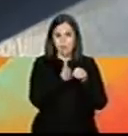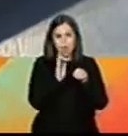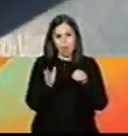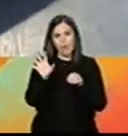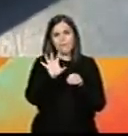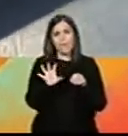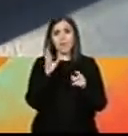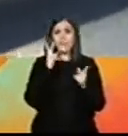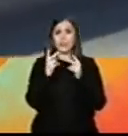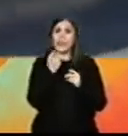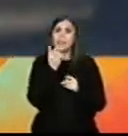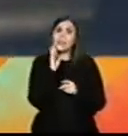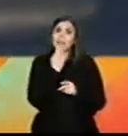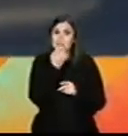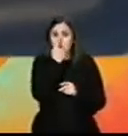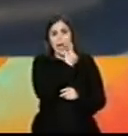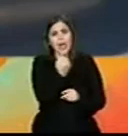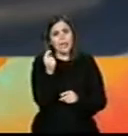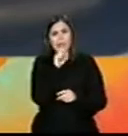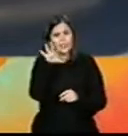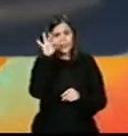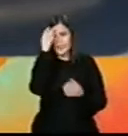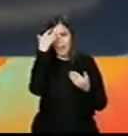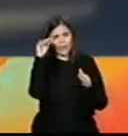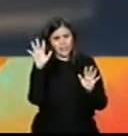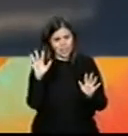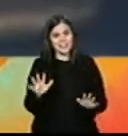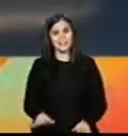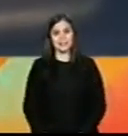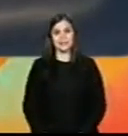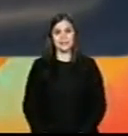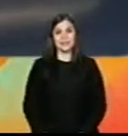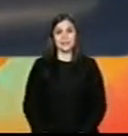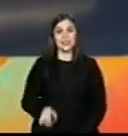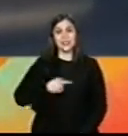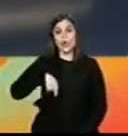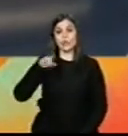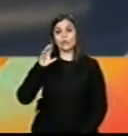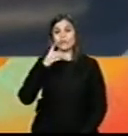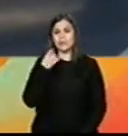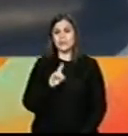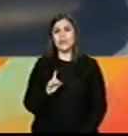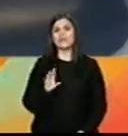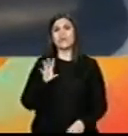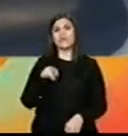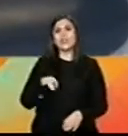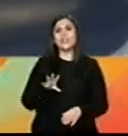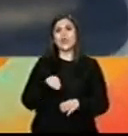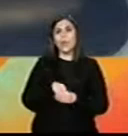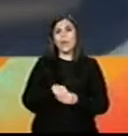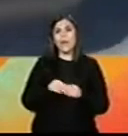fazem não? Então aquilo claro, que lhes apetecer. Mais quiserem. Ainda não nos apercebemos onde é que entra a manteiga de amendoim. É uma coisa